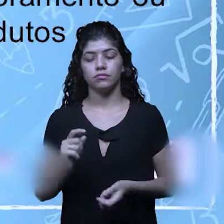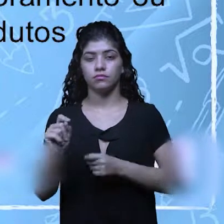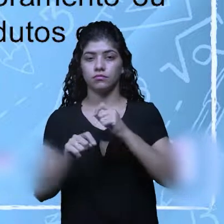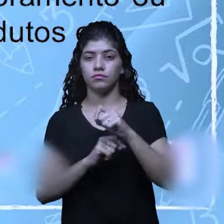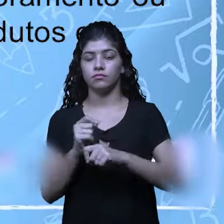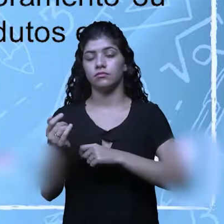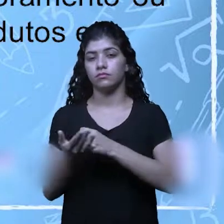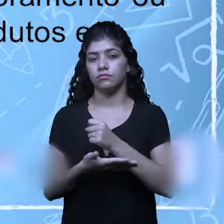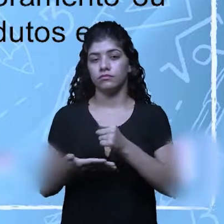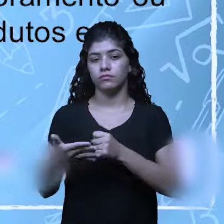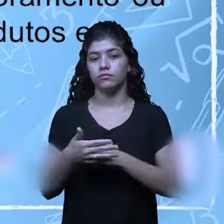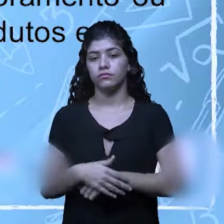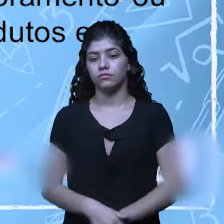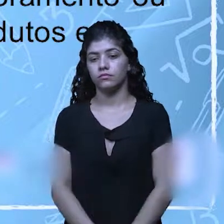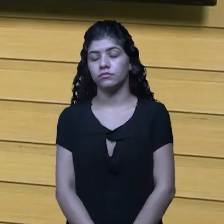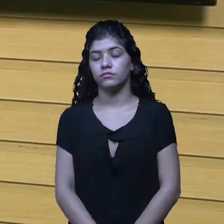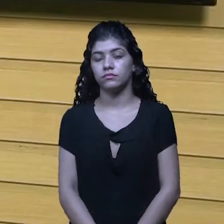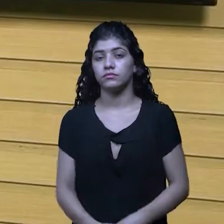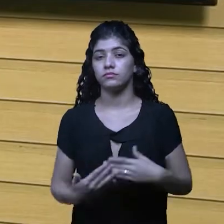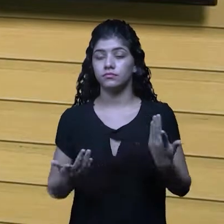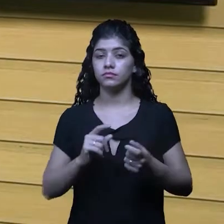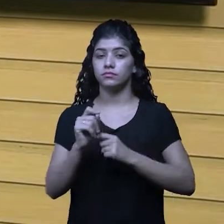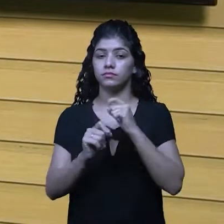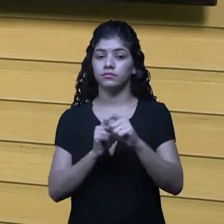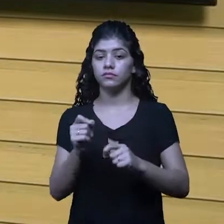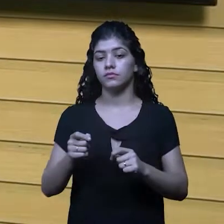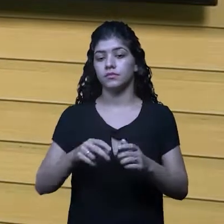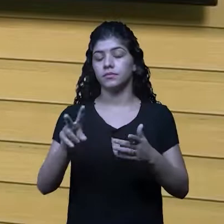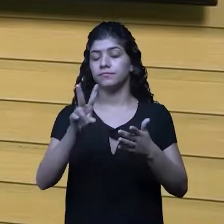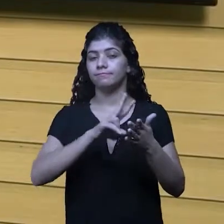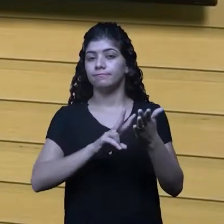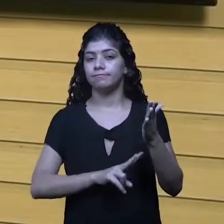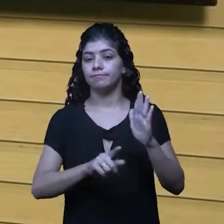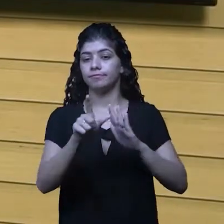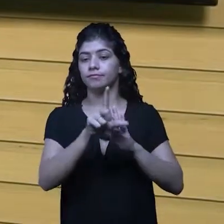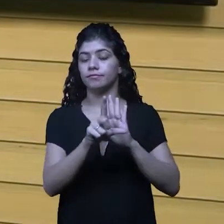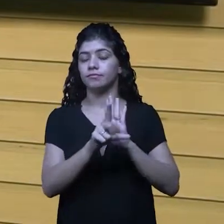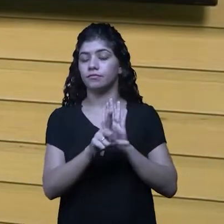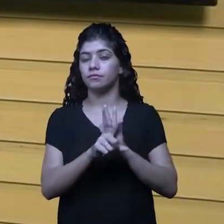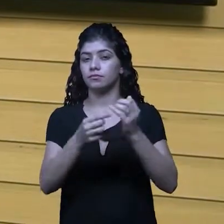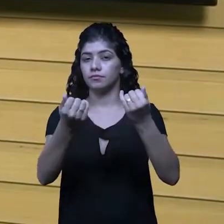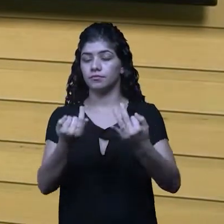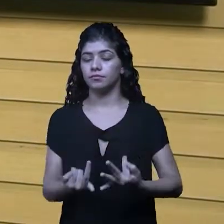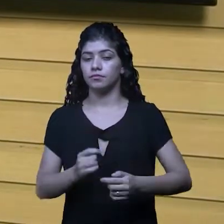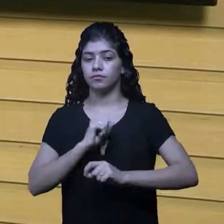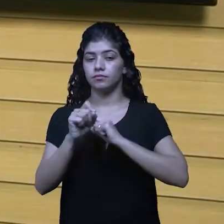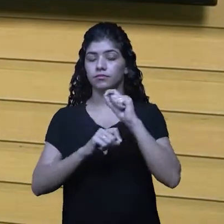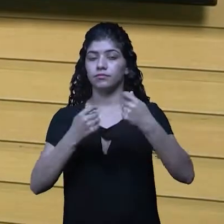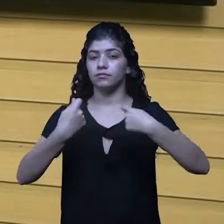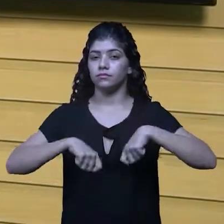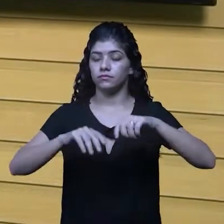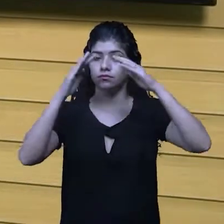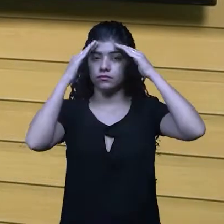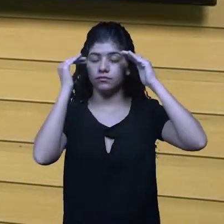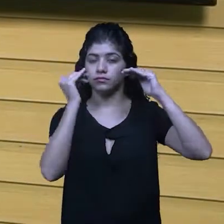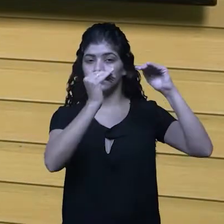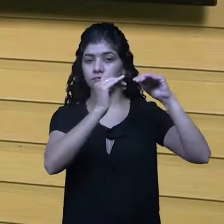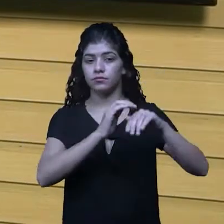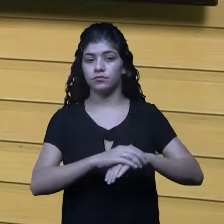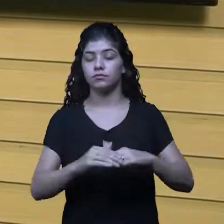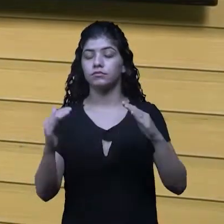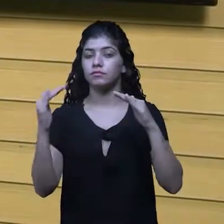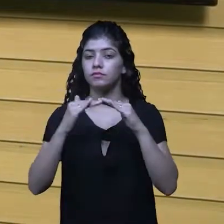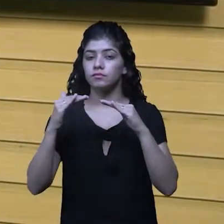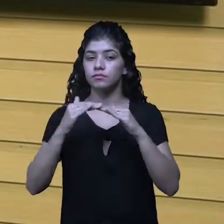serviços com requisitos. Aqui nada mais é do que uma norma que diz que esses requisitos devem ser